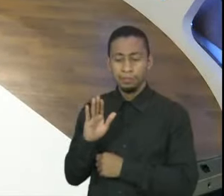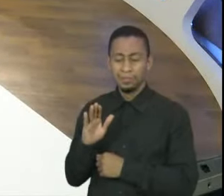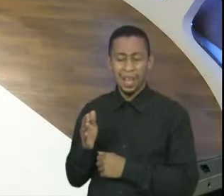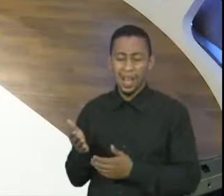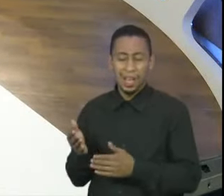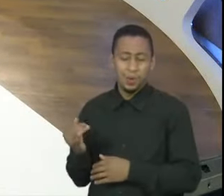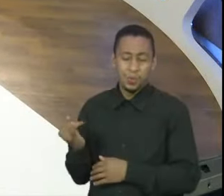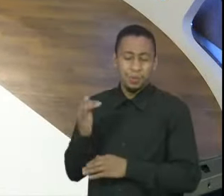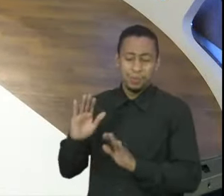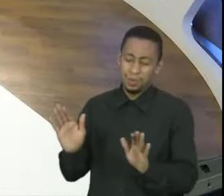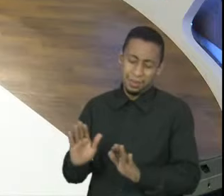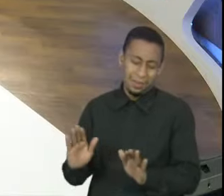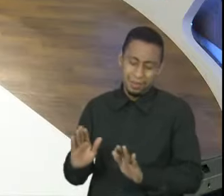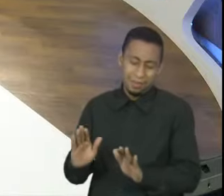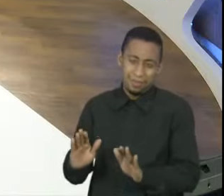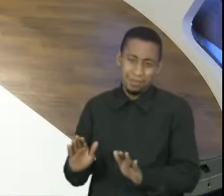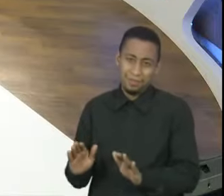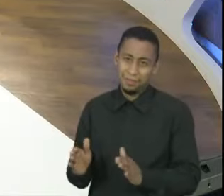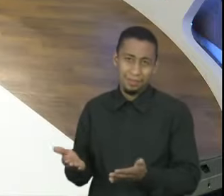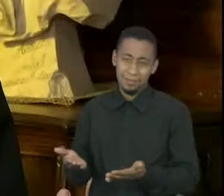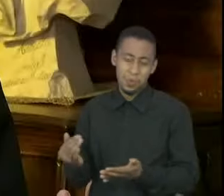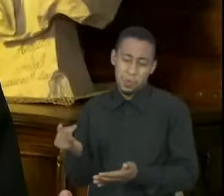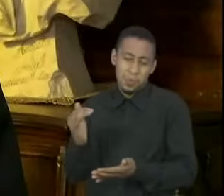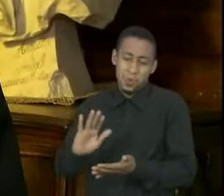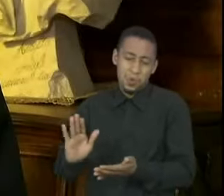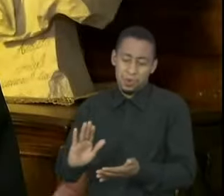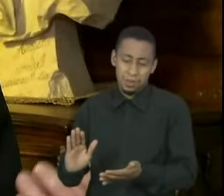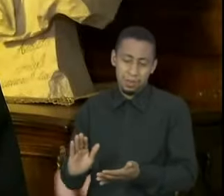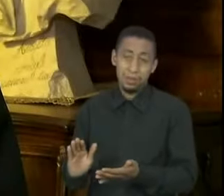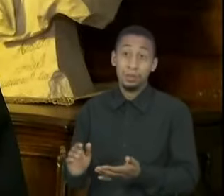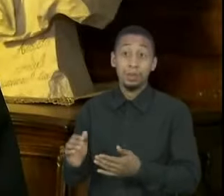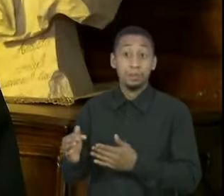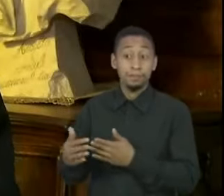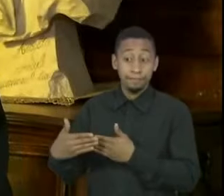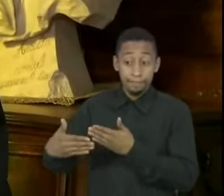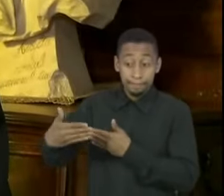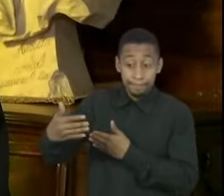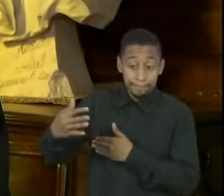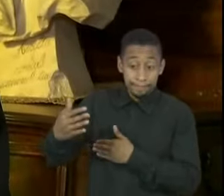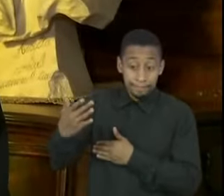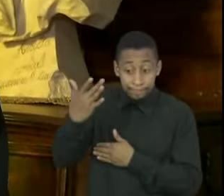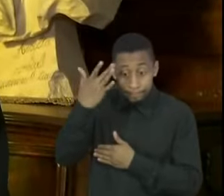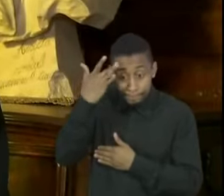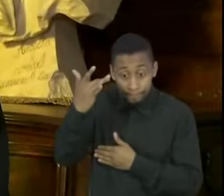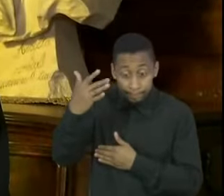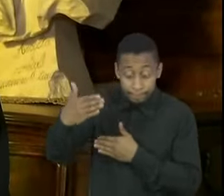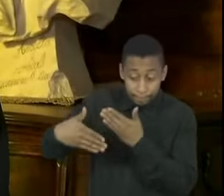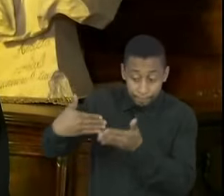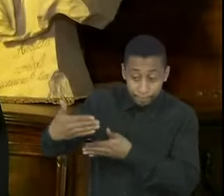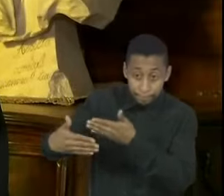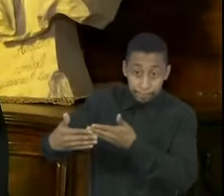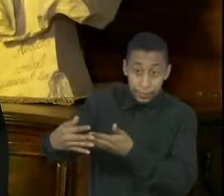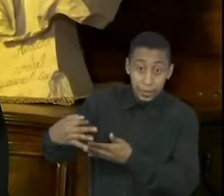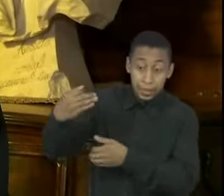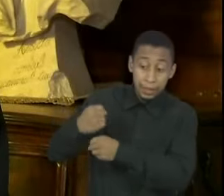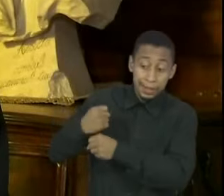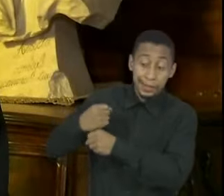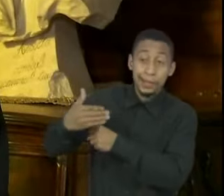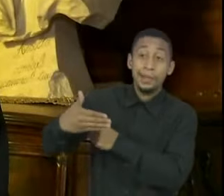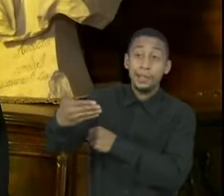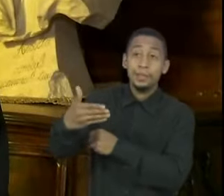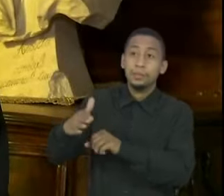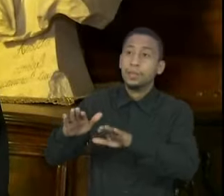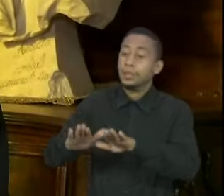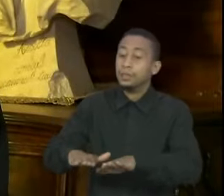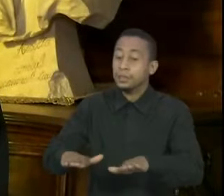importante é pouco importante para criança amanhã passados alguns anos a gente não sabe como as crianças